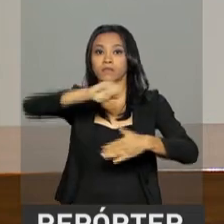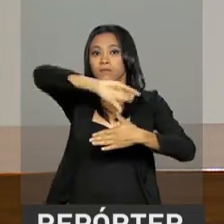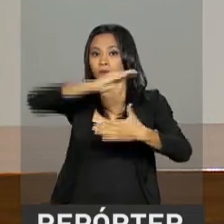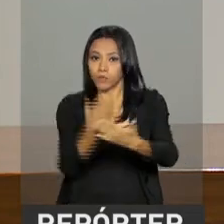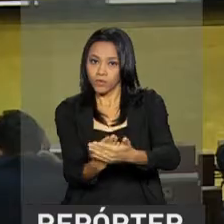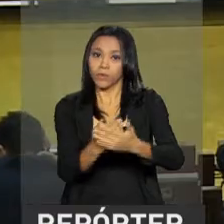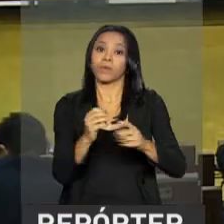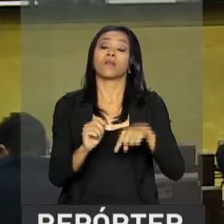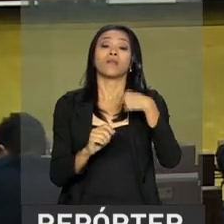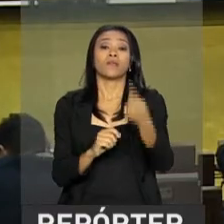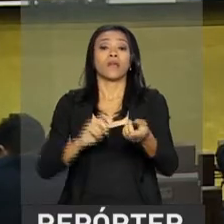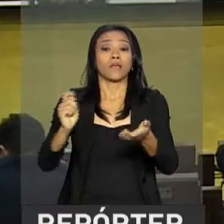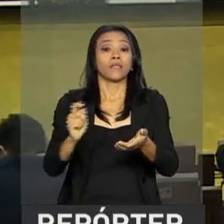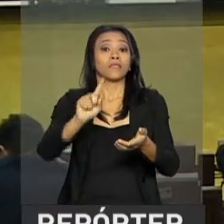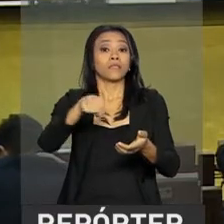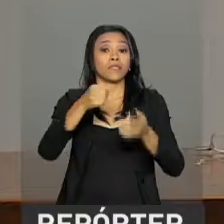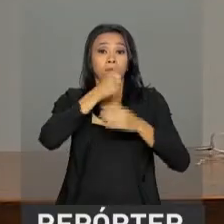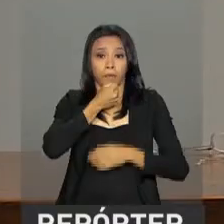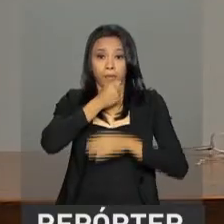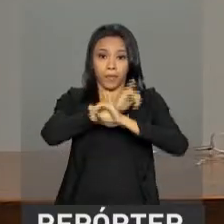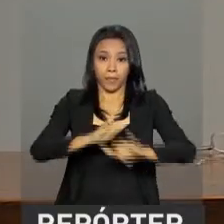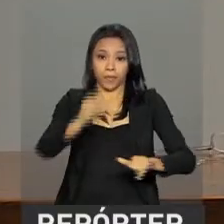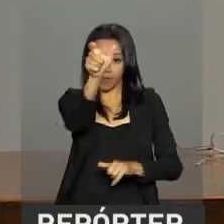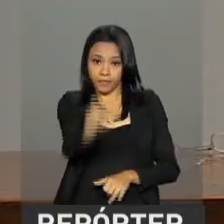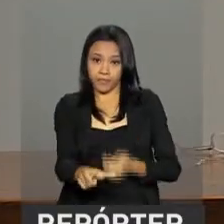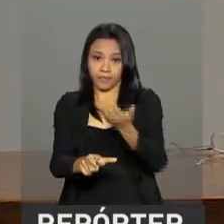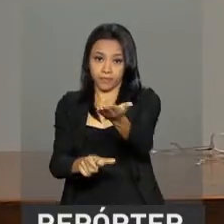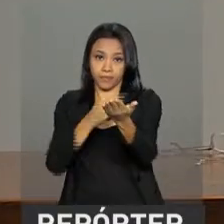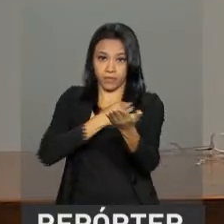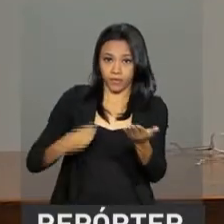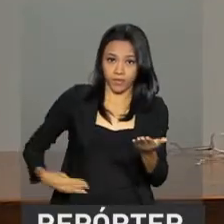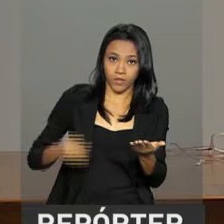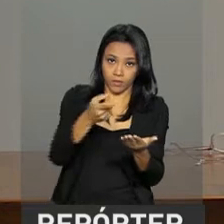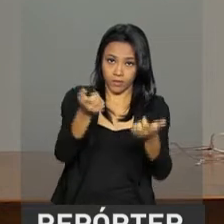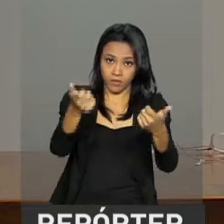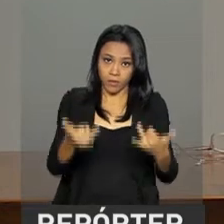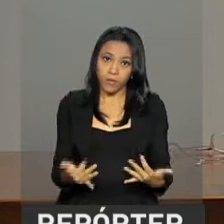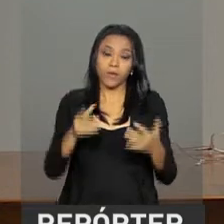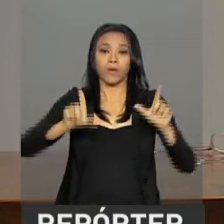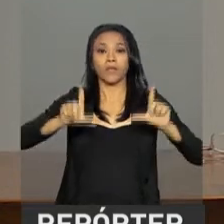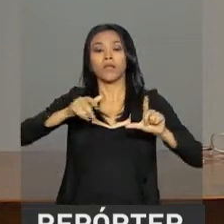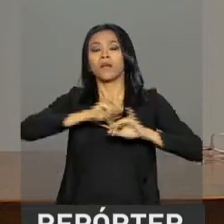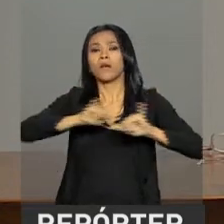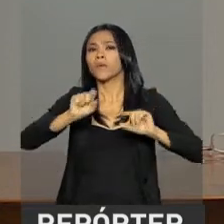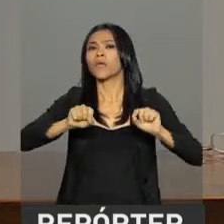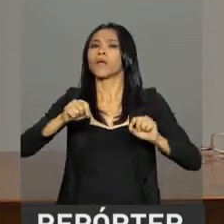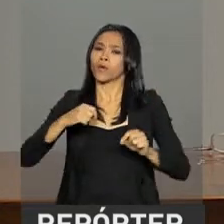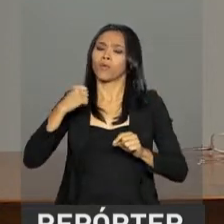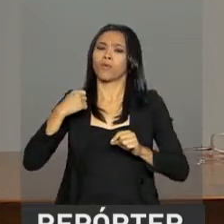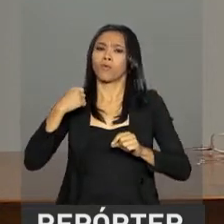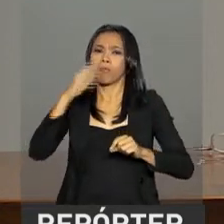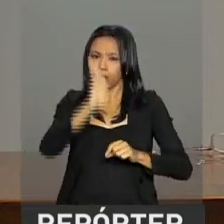2018 em declaração à imprensa o ministro das relações exteriores aloísio nunes afirmou que o brasil cumpriu a missão